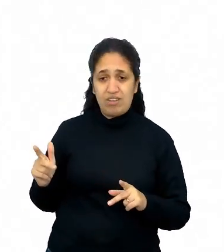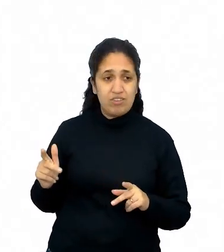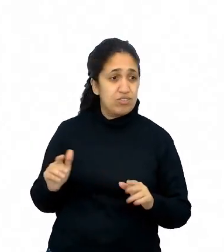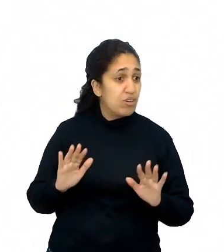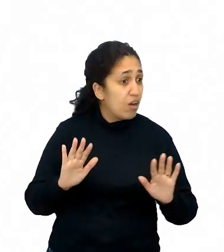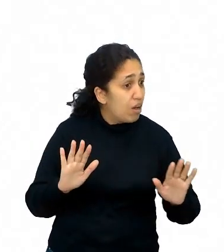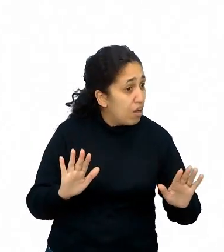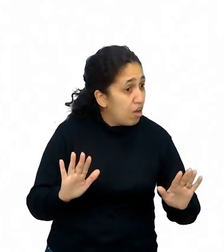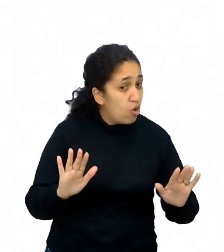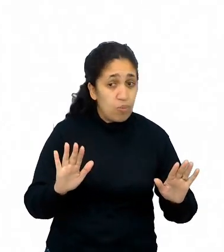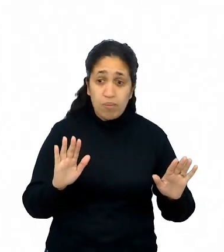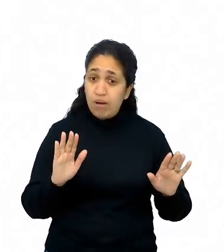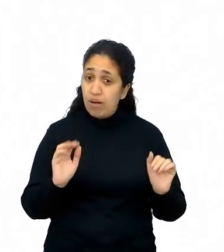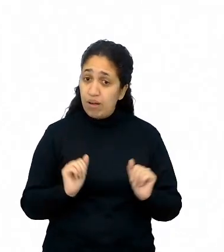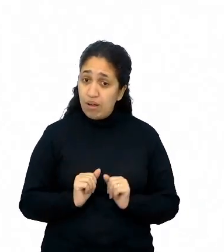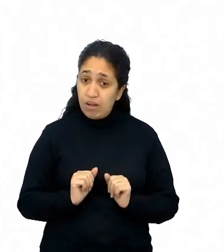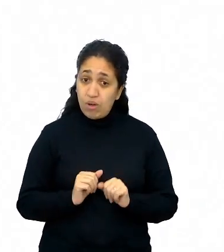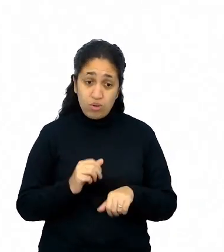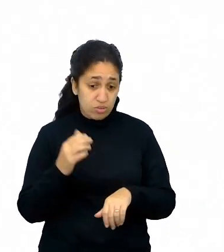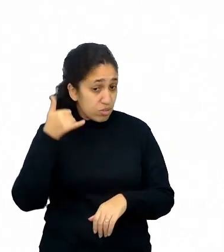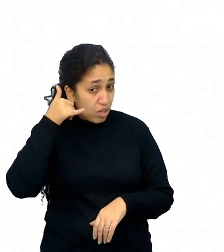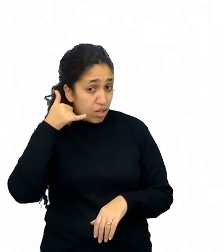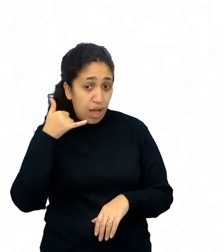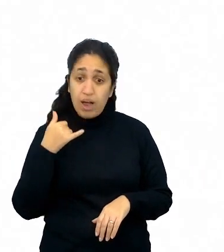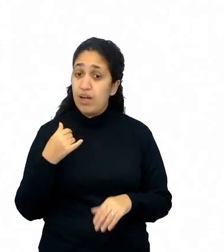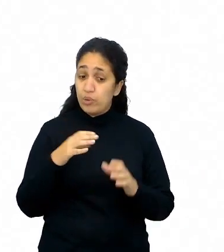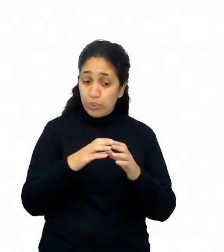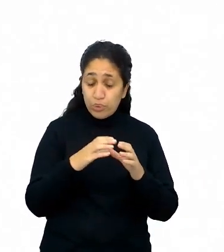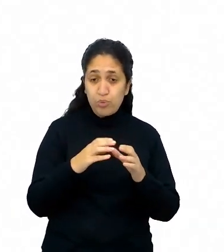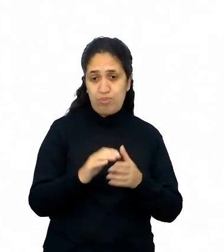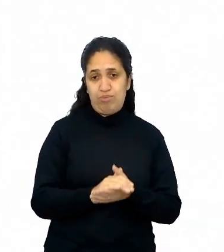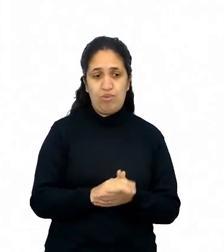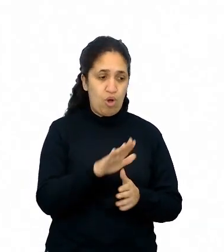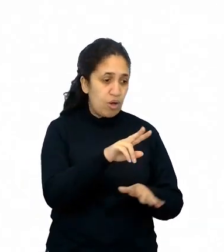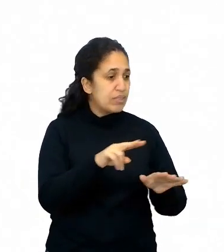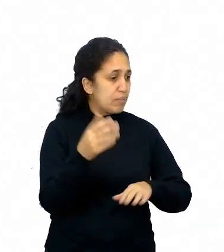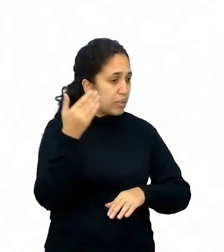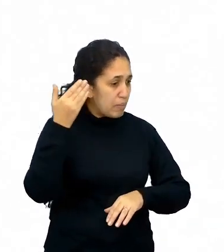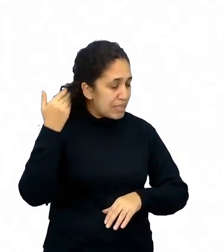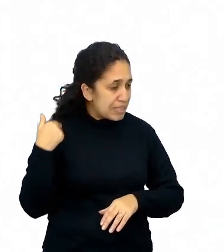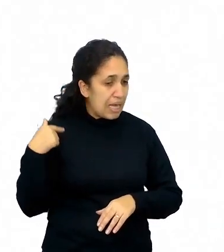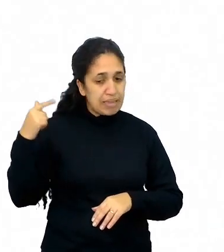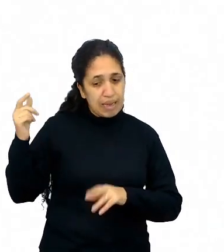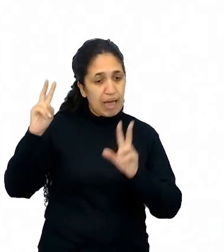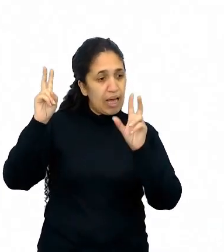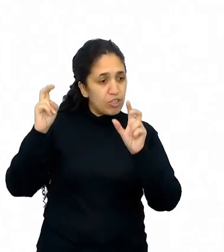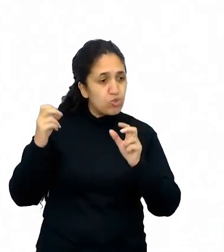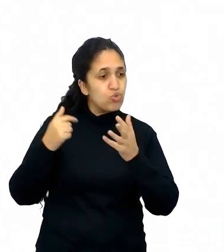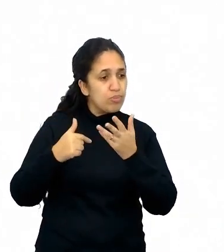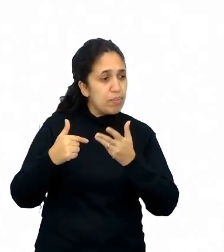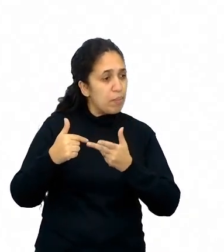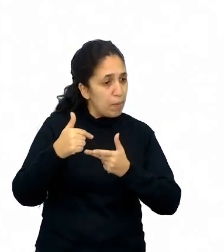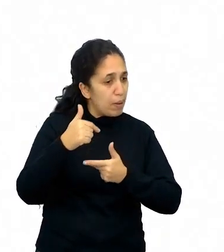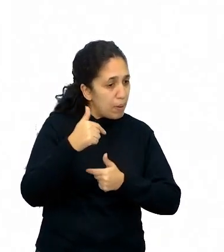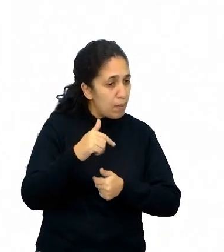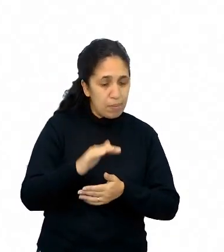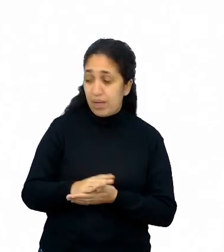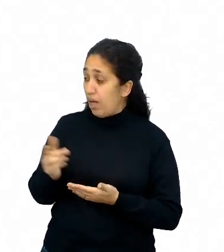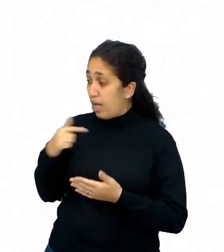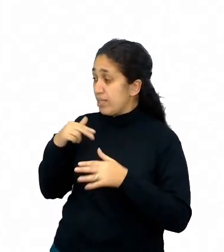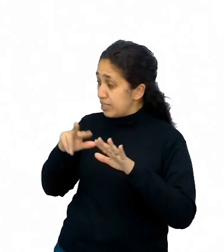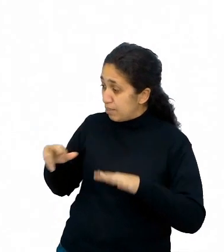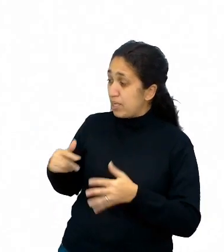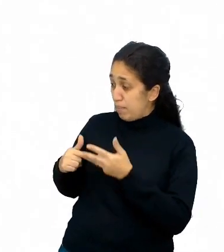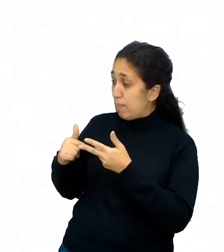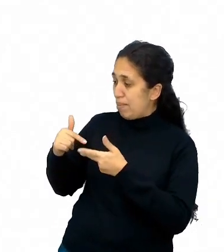grupo pelo celular e põe lá, gente, olha, semana passada foi falado tal coisa. Essa semana, então